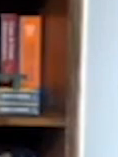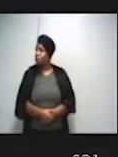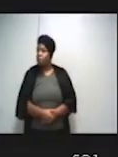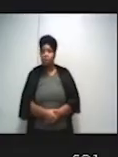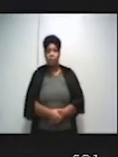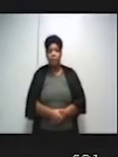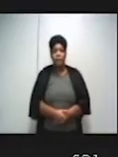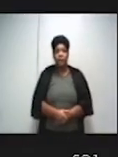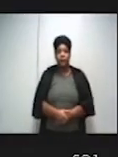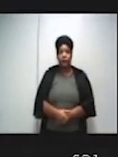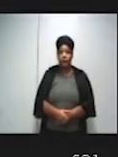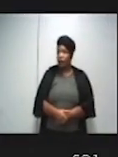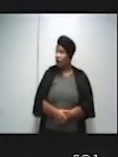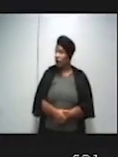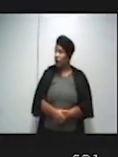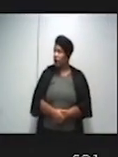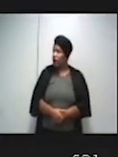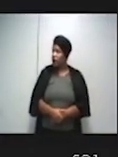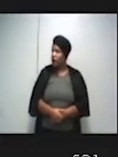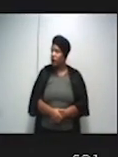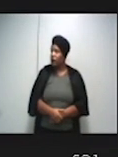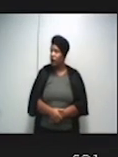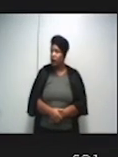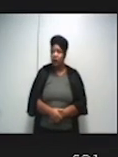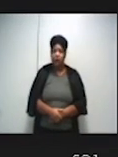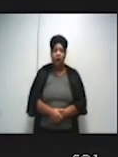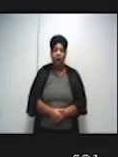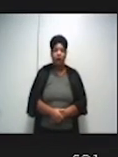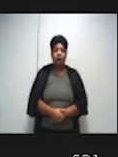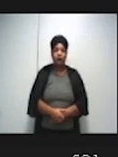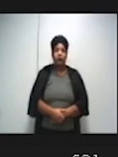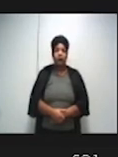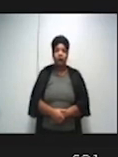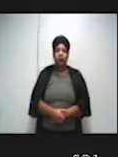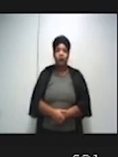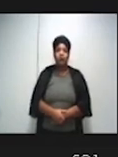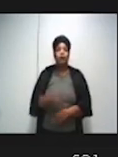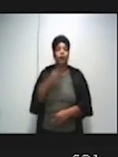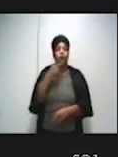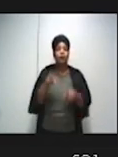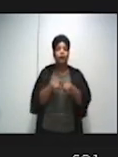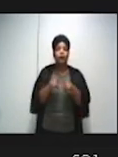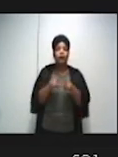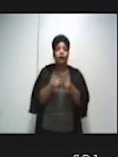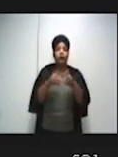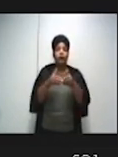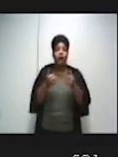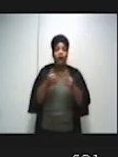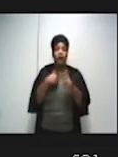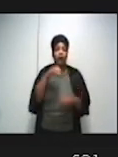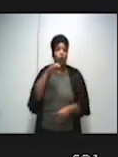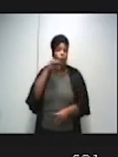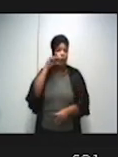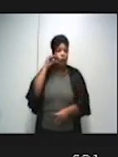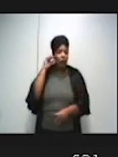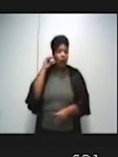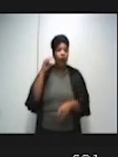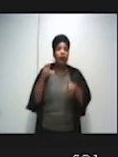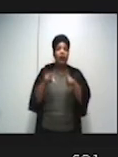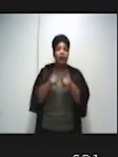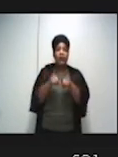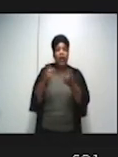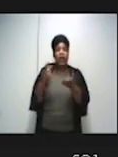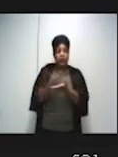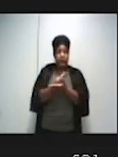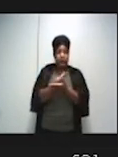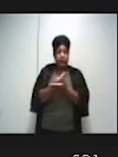de prescrição com esse entendimento a terceira turma do stj deu parcial provimento ao recurso especial afastou a prescrição